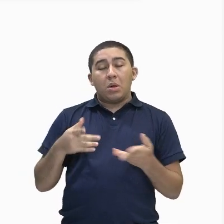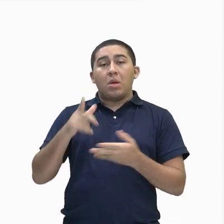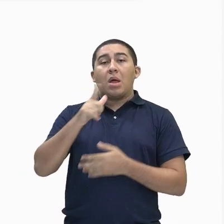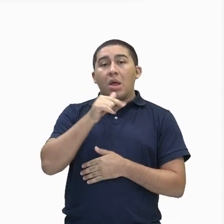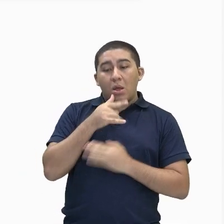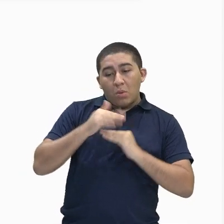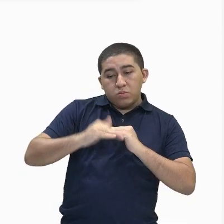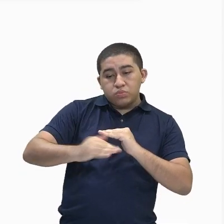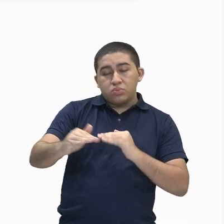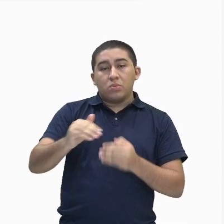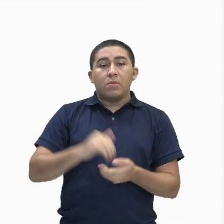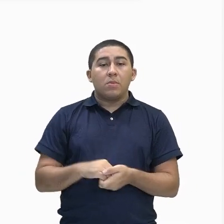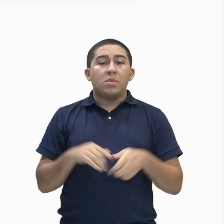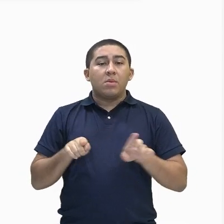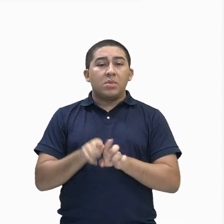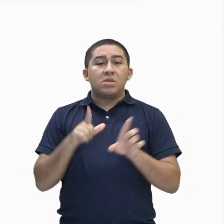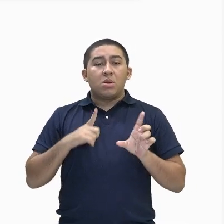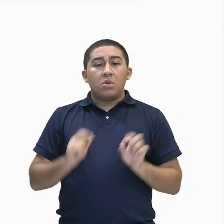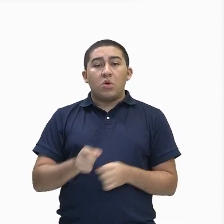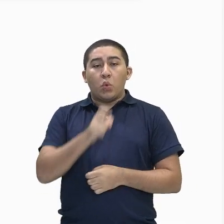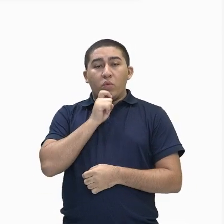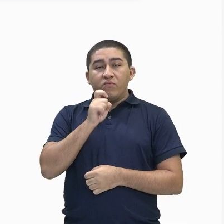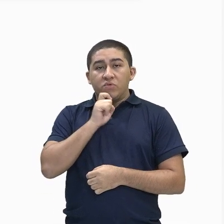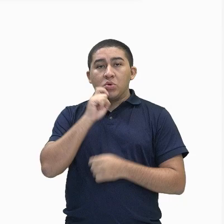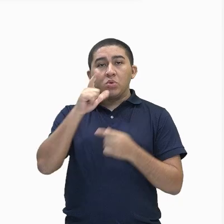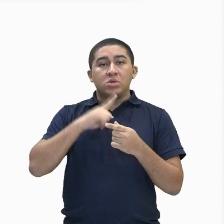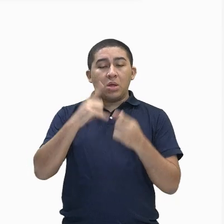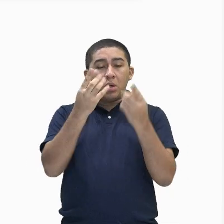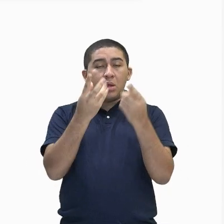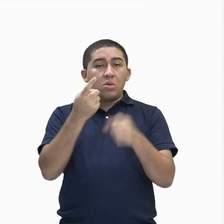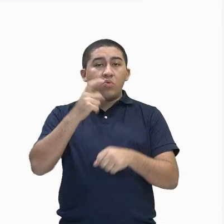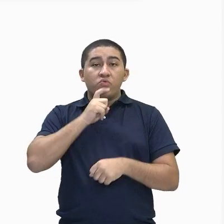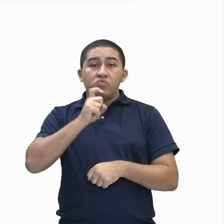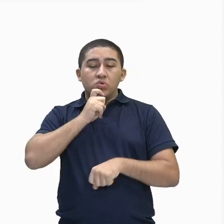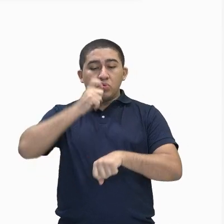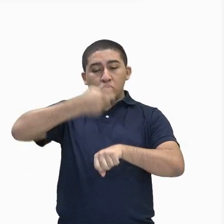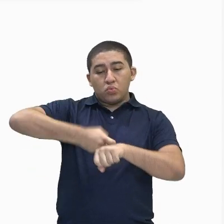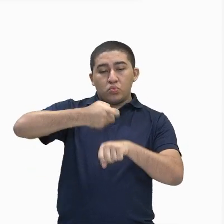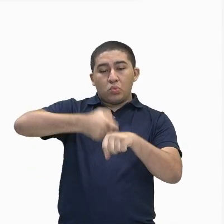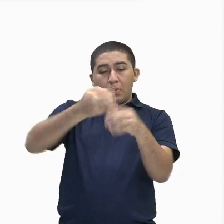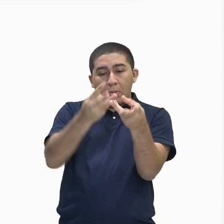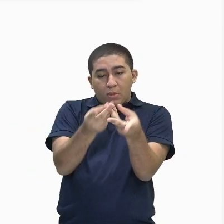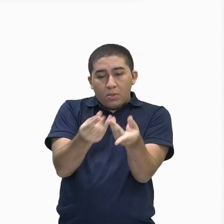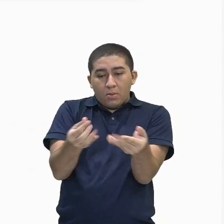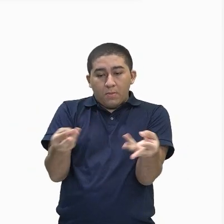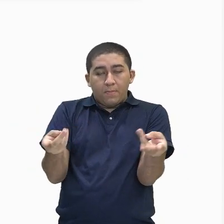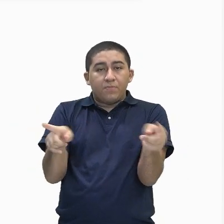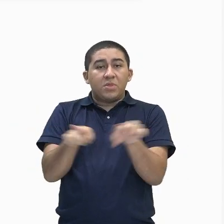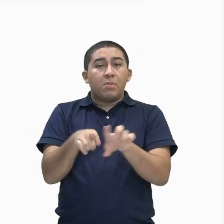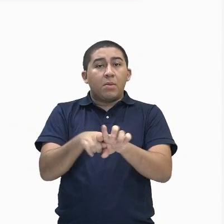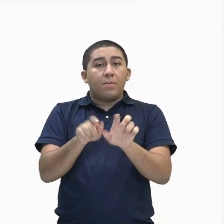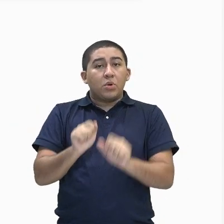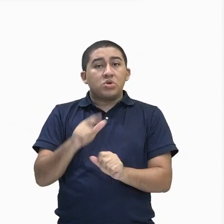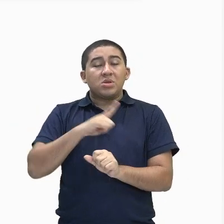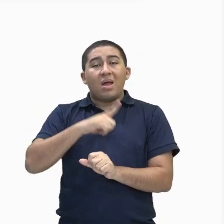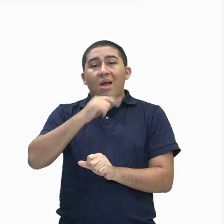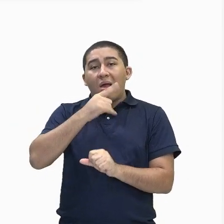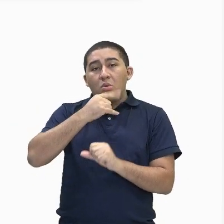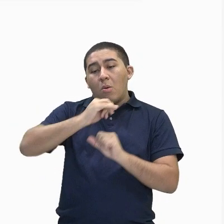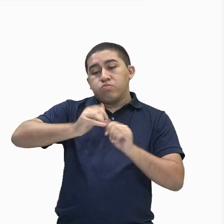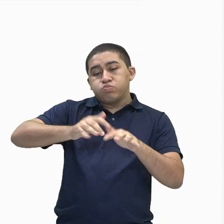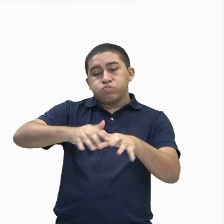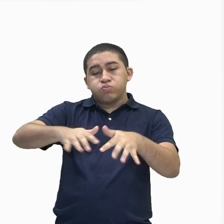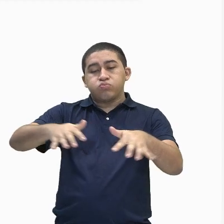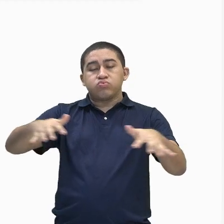ele provoca o derretimento das calotas polares, que podem introduzir grandes quantidades de água doce no oceano,